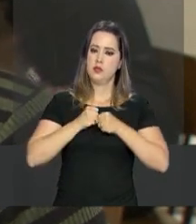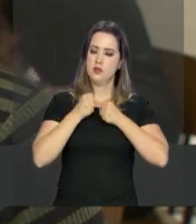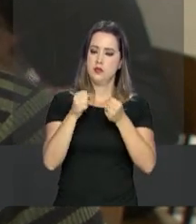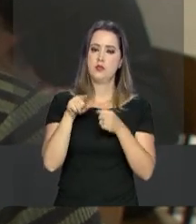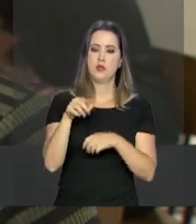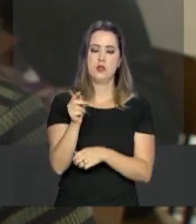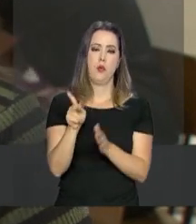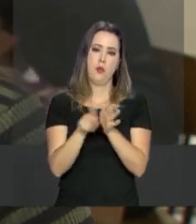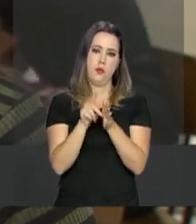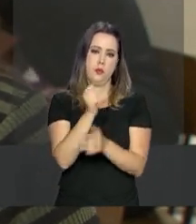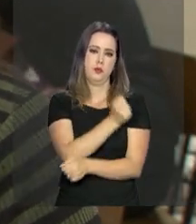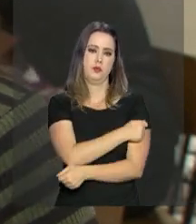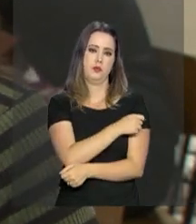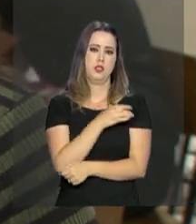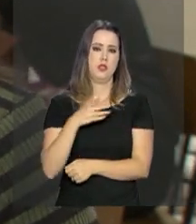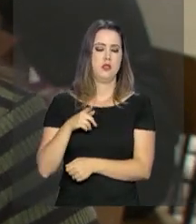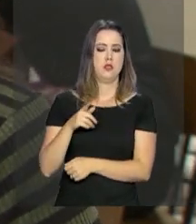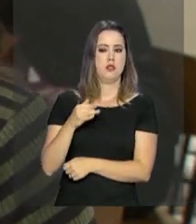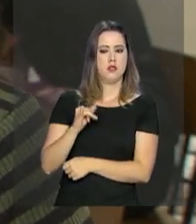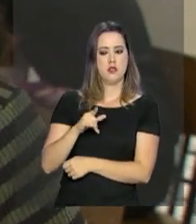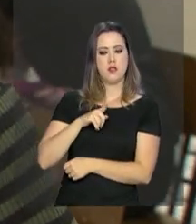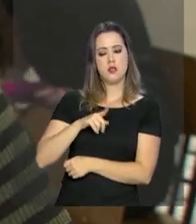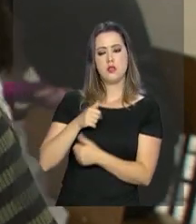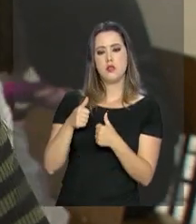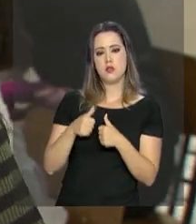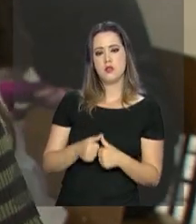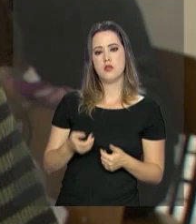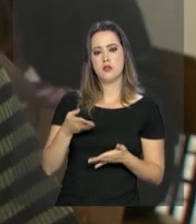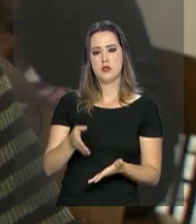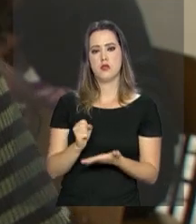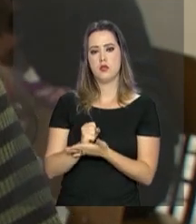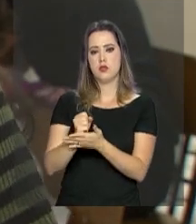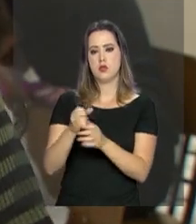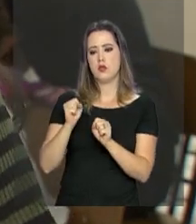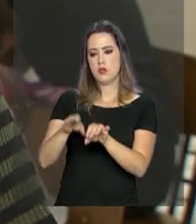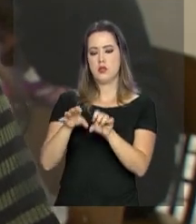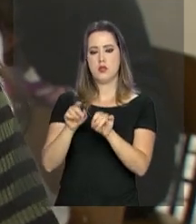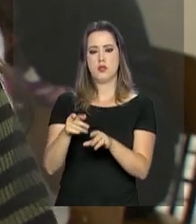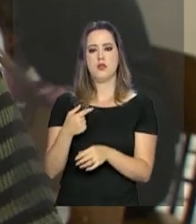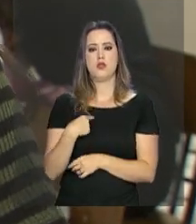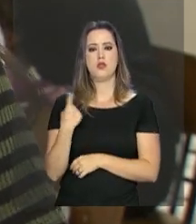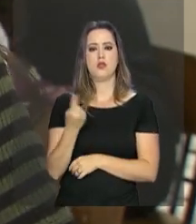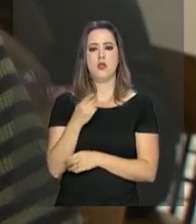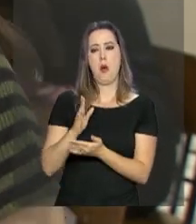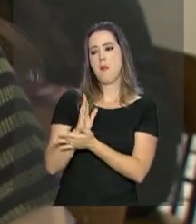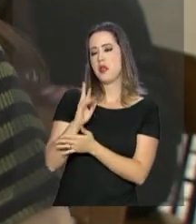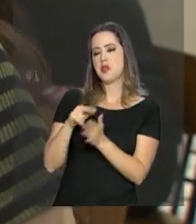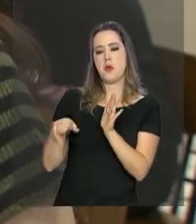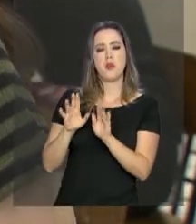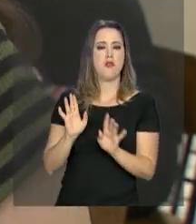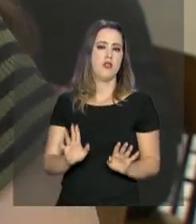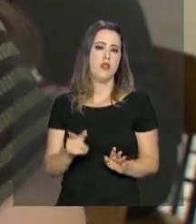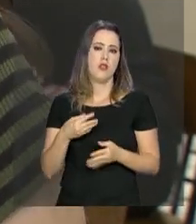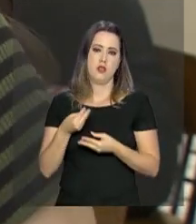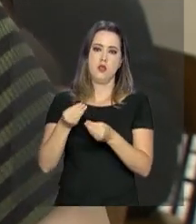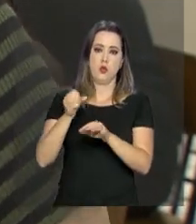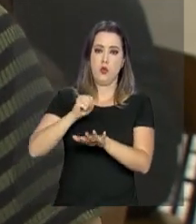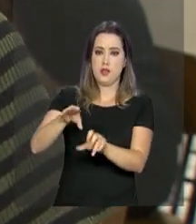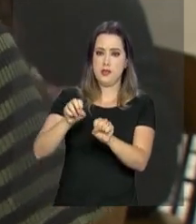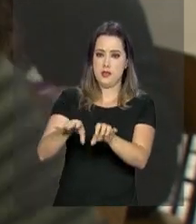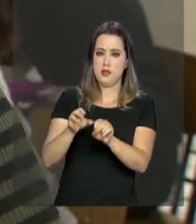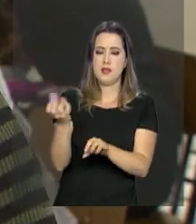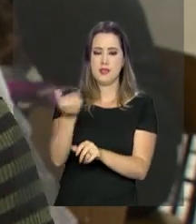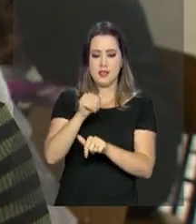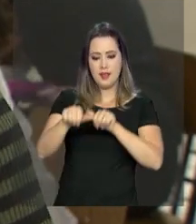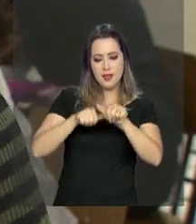não sabe então se eu tô aqui e disponibilidades pando informação cabelo se ele vai passar ou não outro dando informação se ele